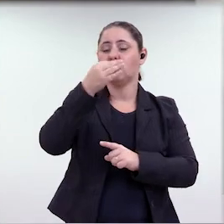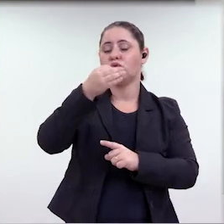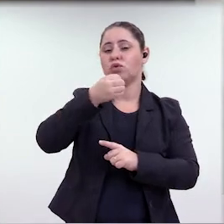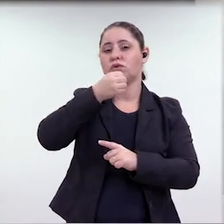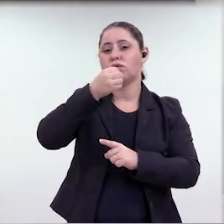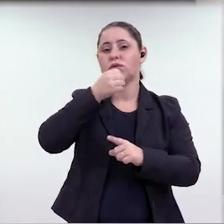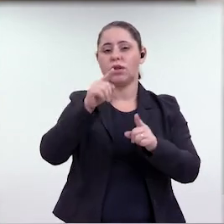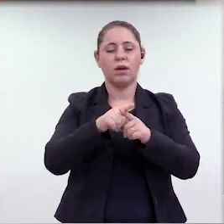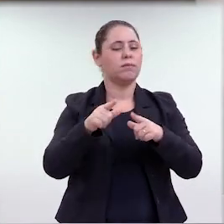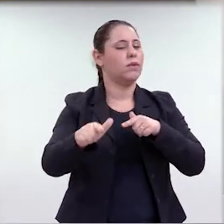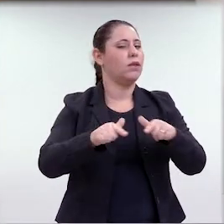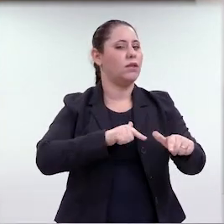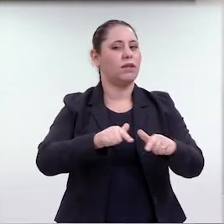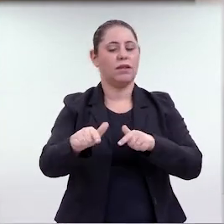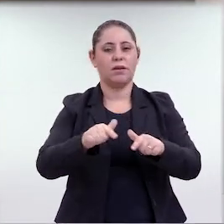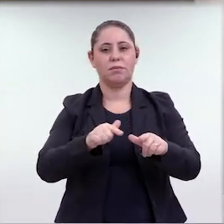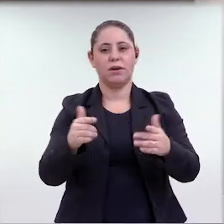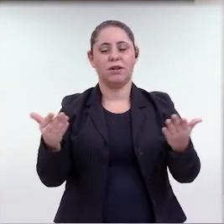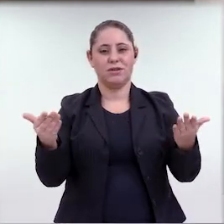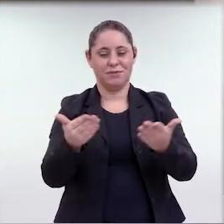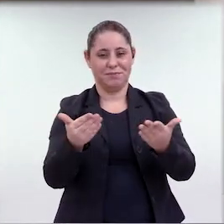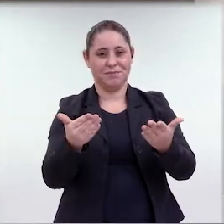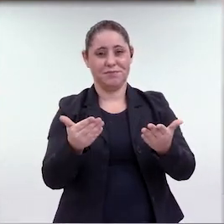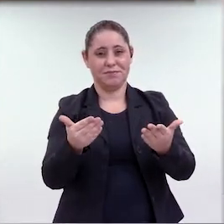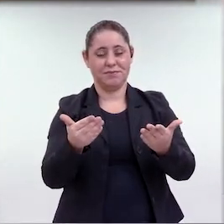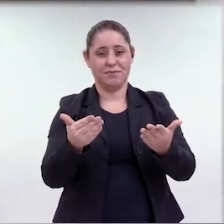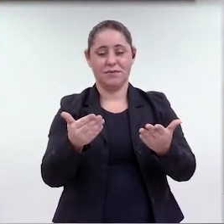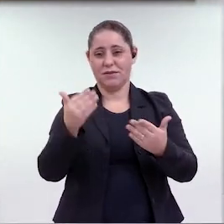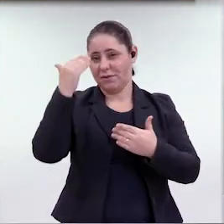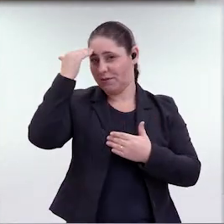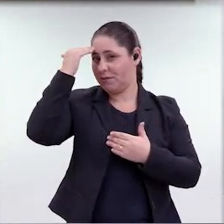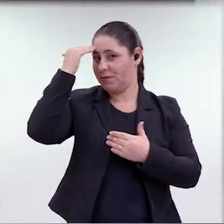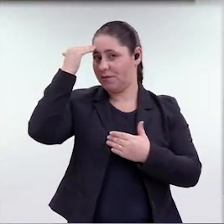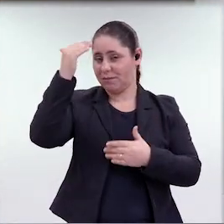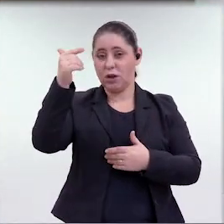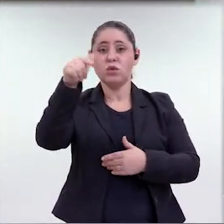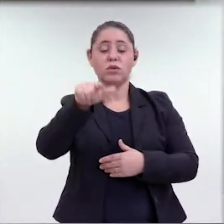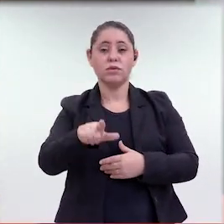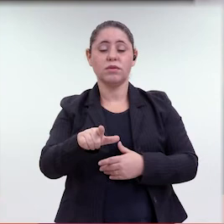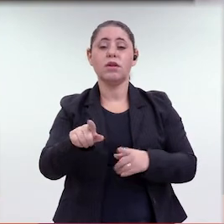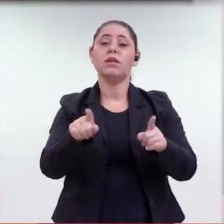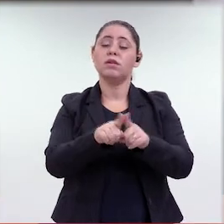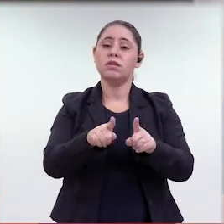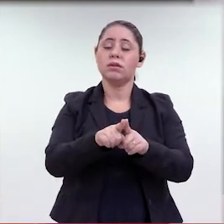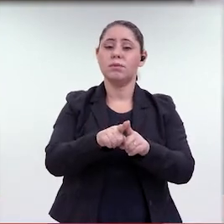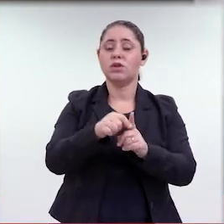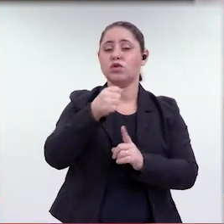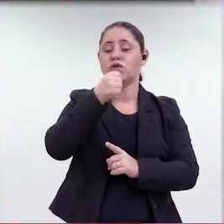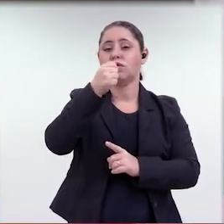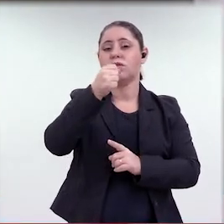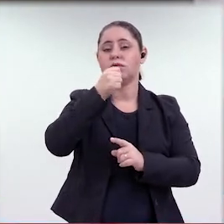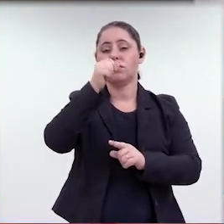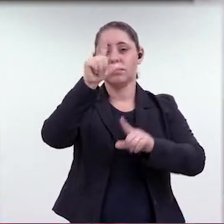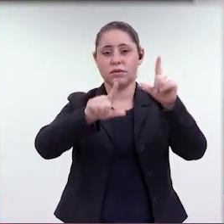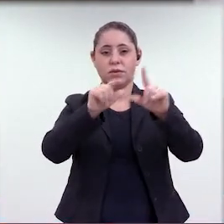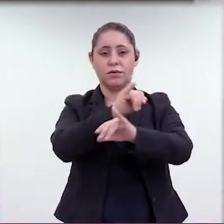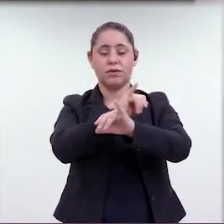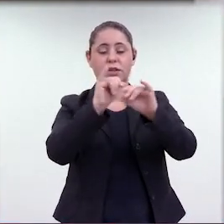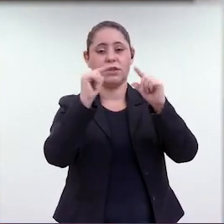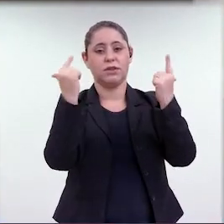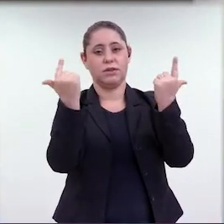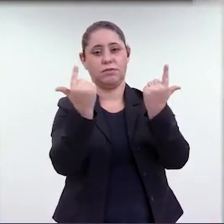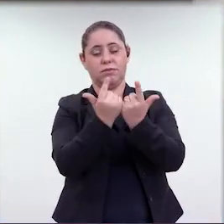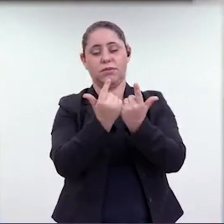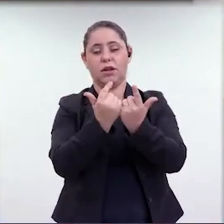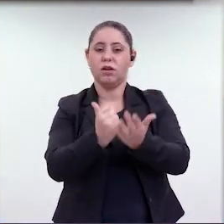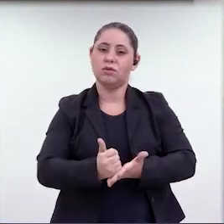frente ainda, né, Ana? Obrigada, então, mais uma vez. E o Kleber Claios, jornalista da TV Assembleia, também contribuiu aqui com a gente